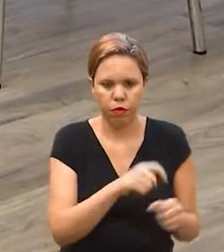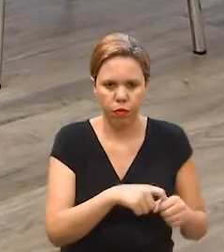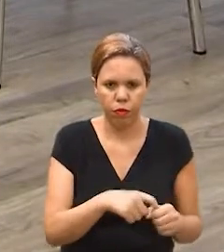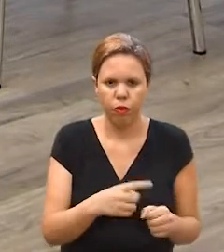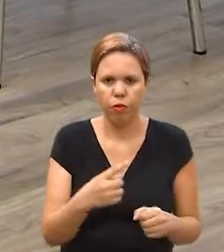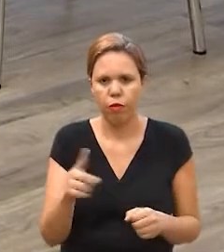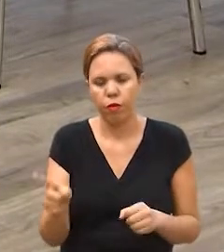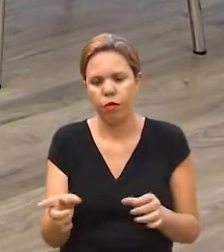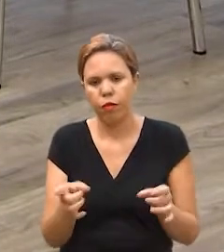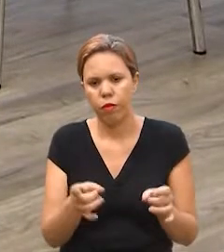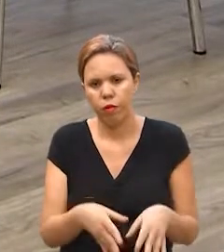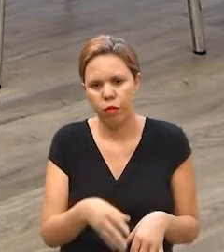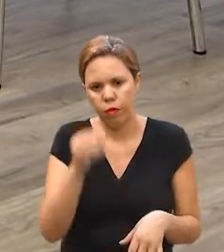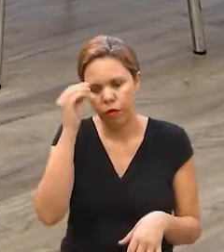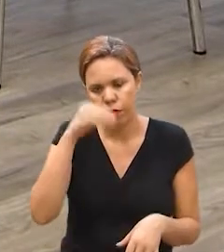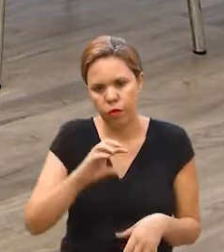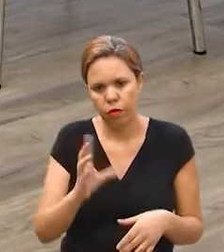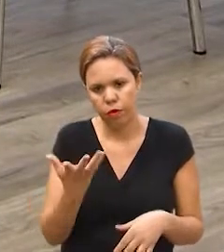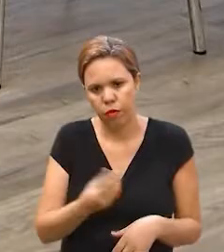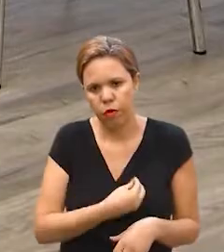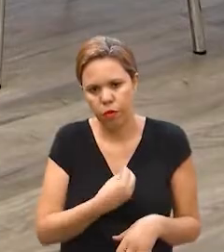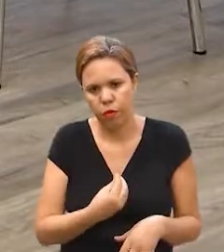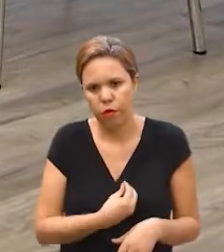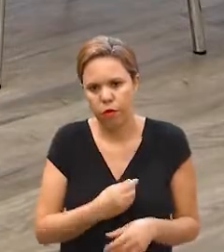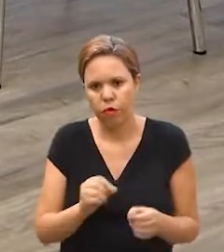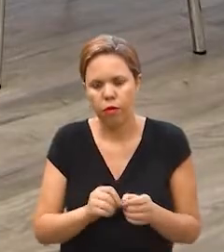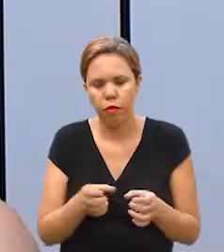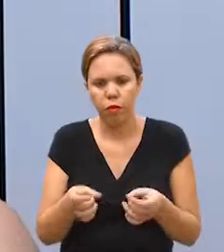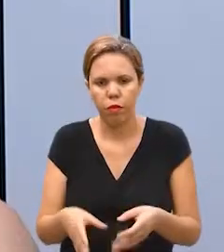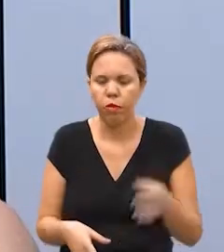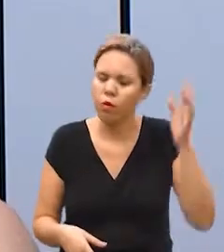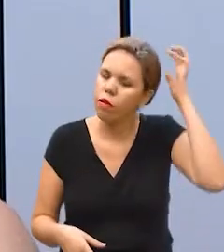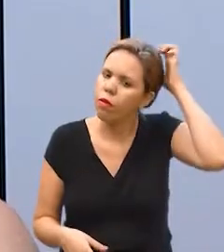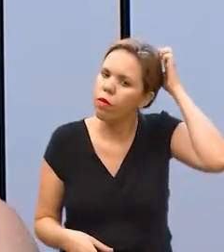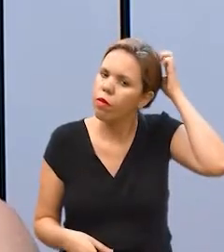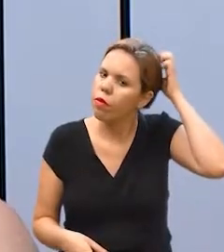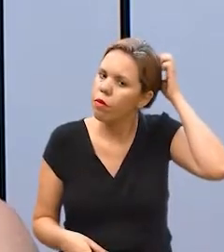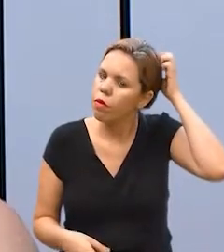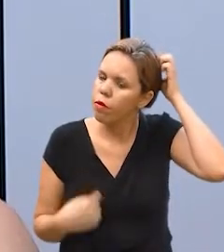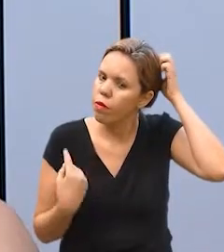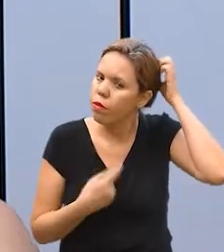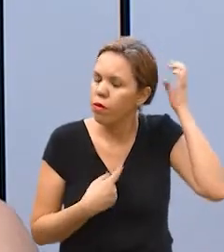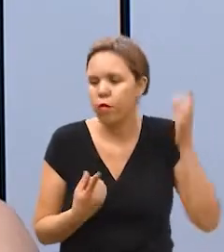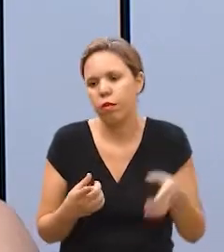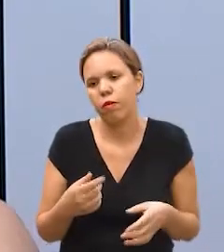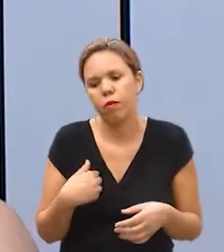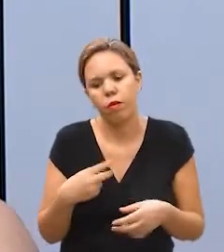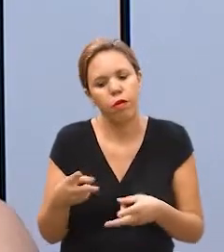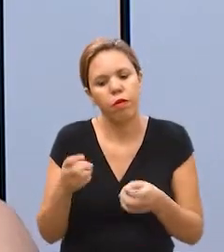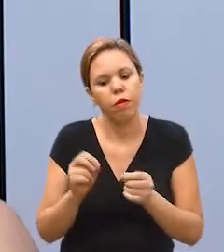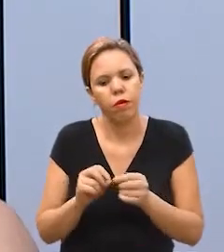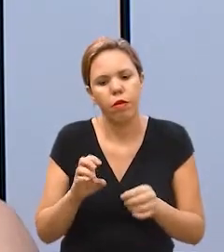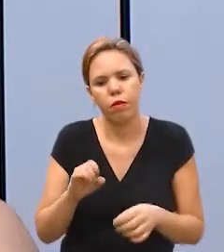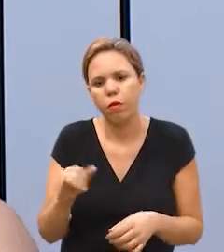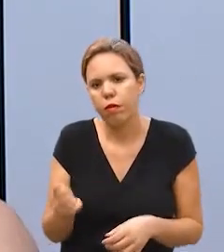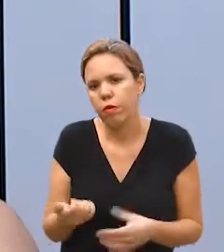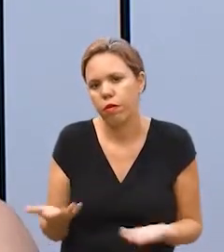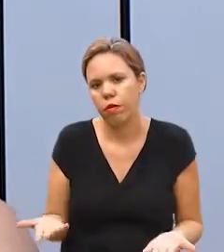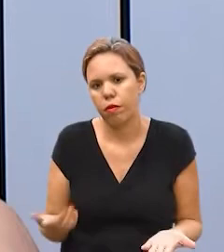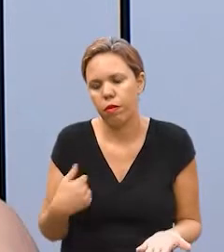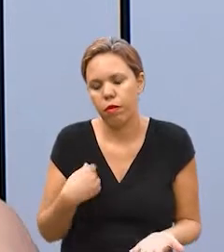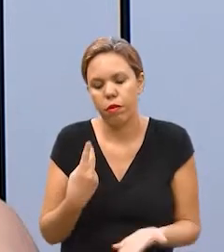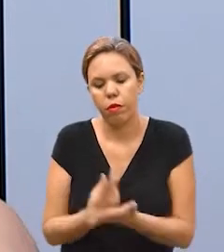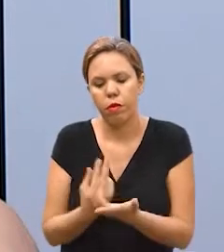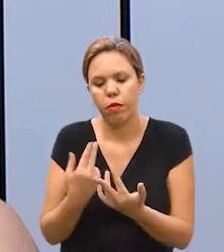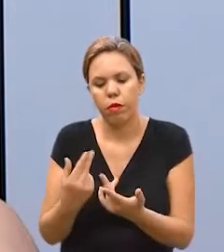repente acontecer alguma coisa na vida que faz abandonar. Então, assim, a gente não dá para a gente enxergar o EJA com os